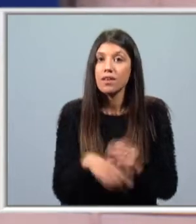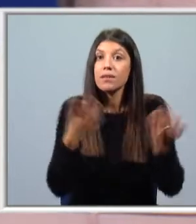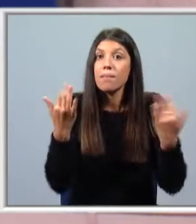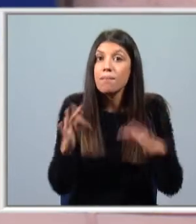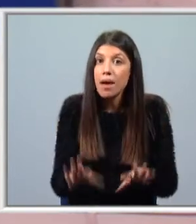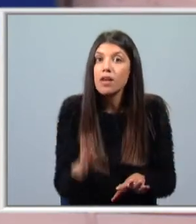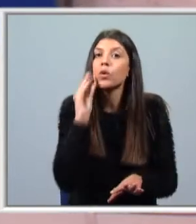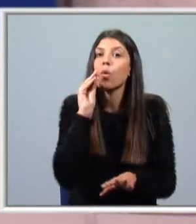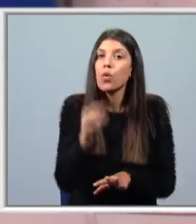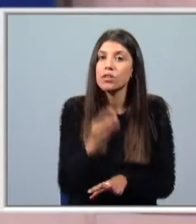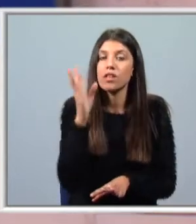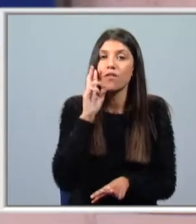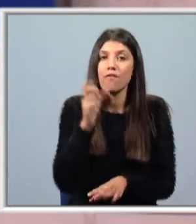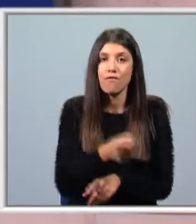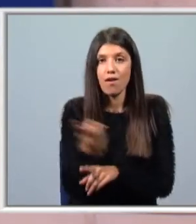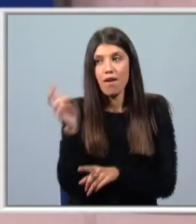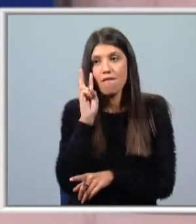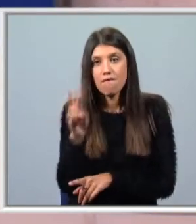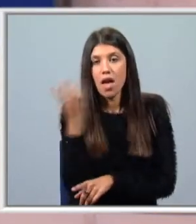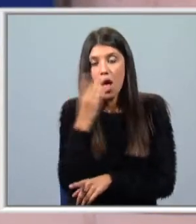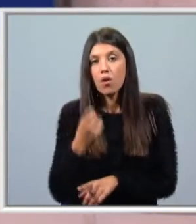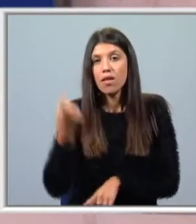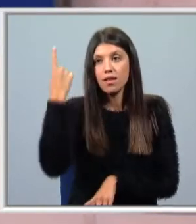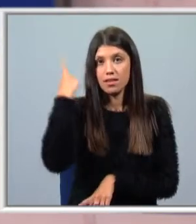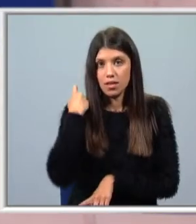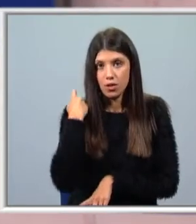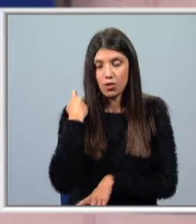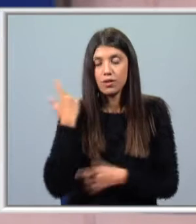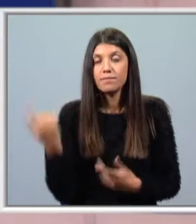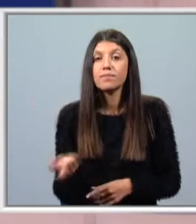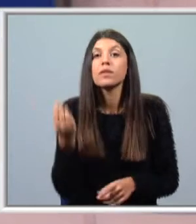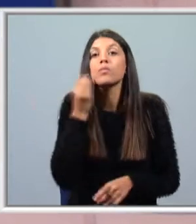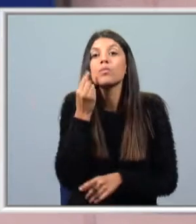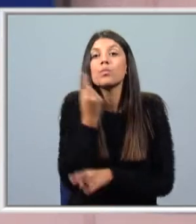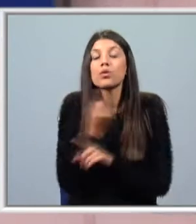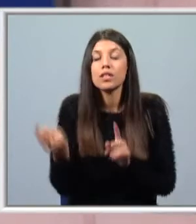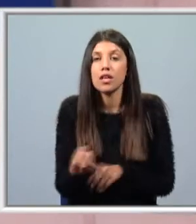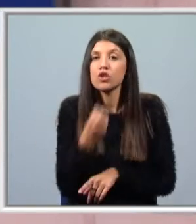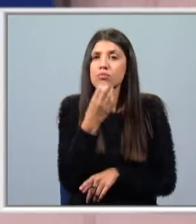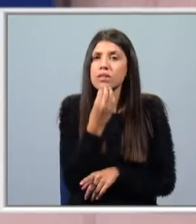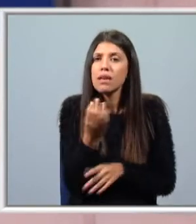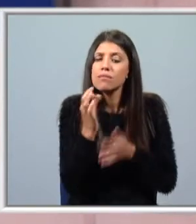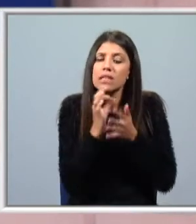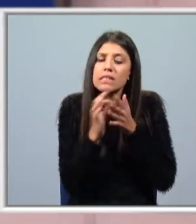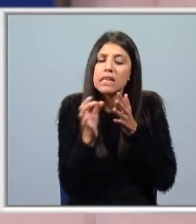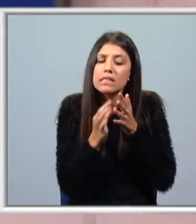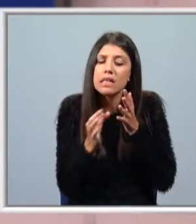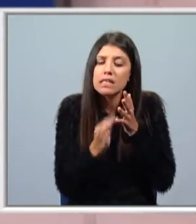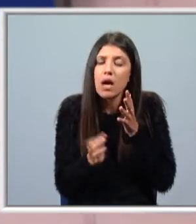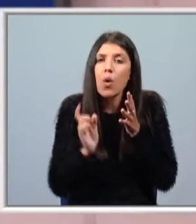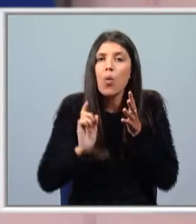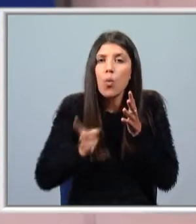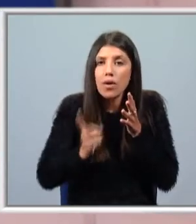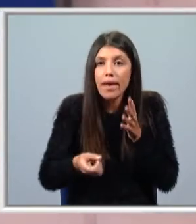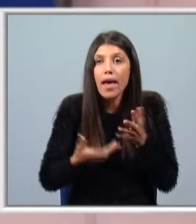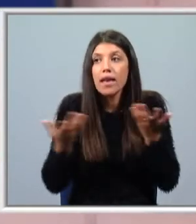aconselho-te a assistir ao bloco anterior, onde nós trabalhamos e explicamos com bastante pormenor como é que se